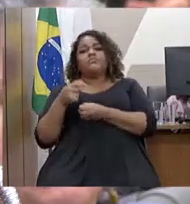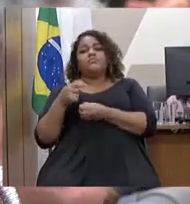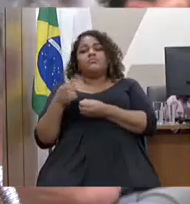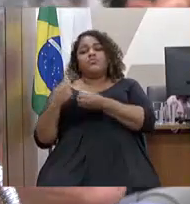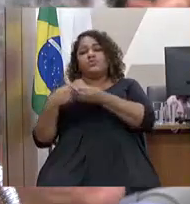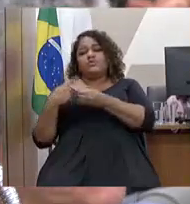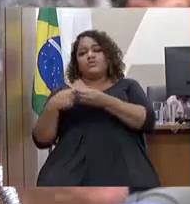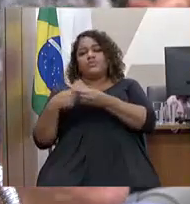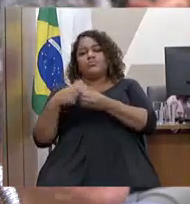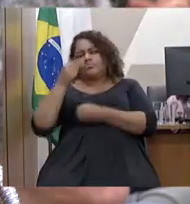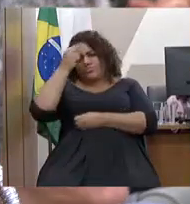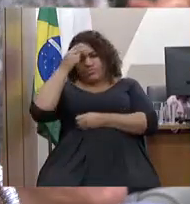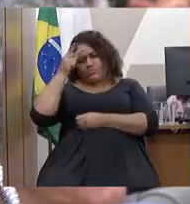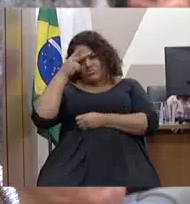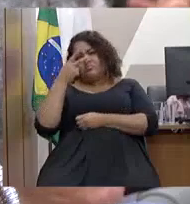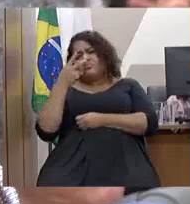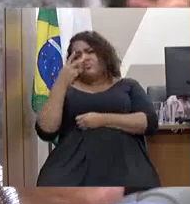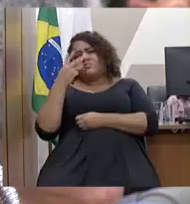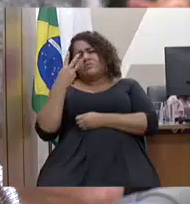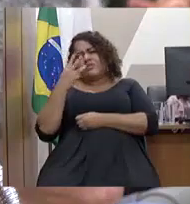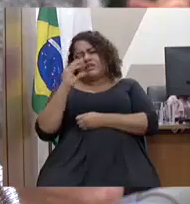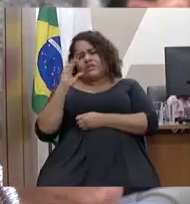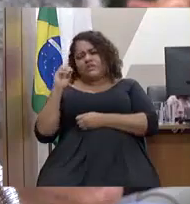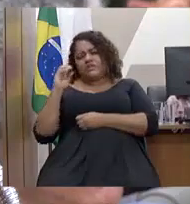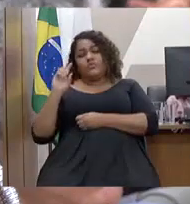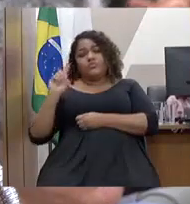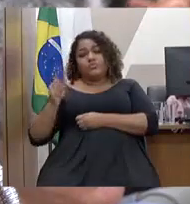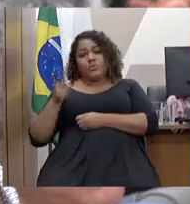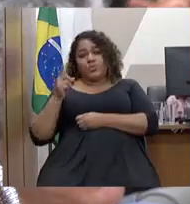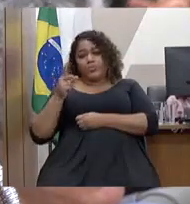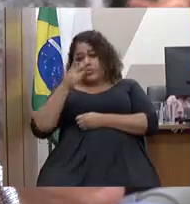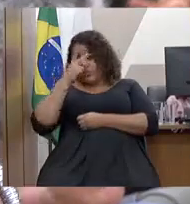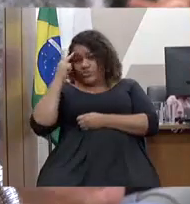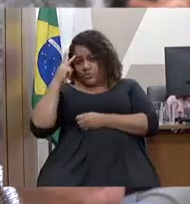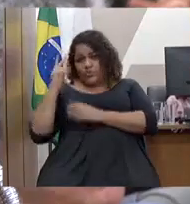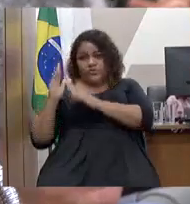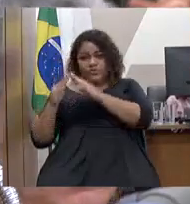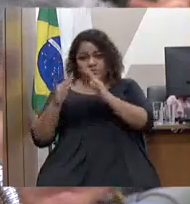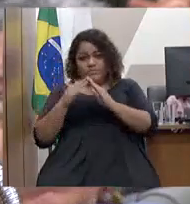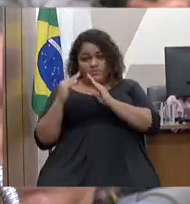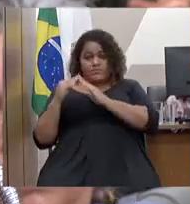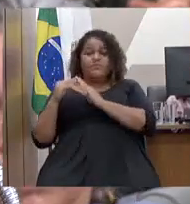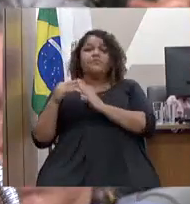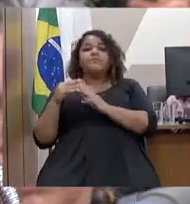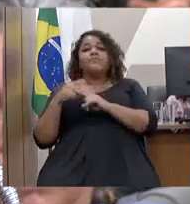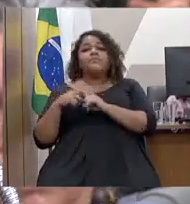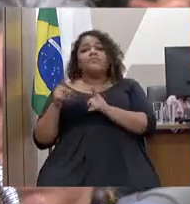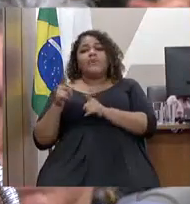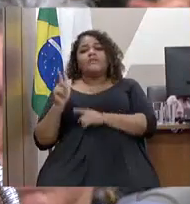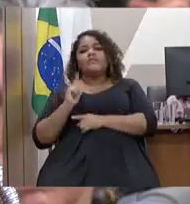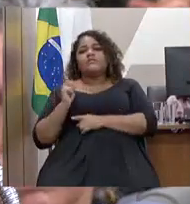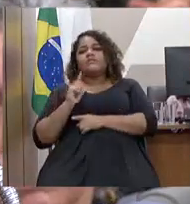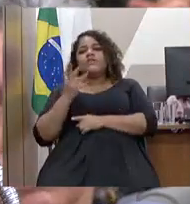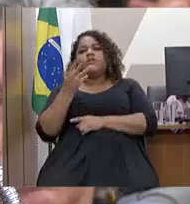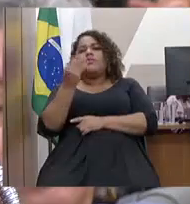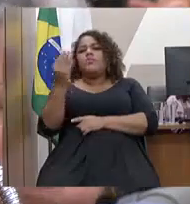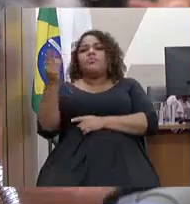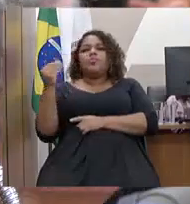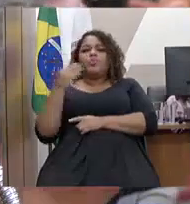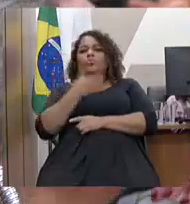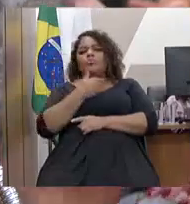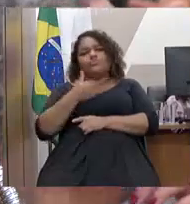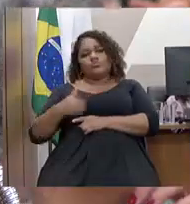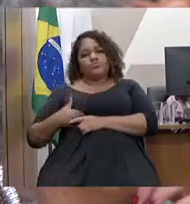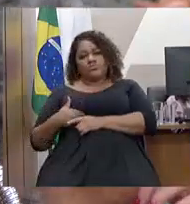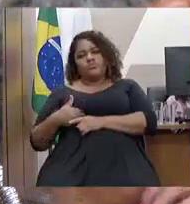habitantes e ainda assim nós encontramos dentro do trabalho entre os trabalhadores problemas com falta de Epi e maquinários impróprios para